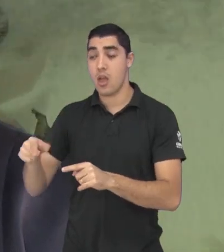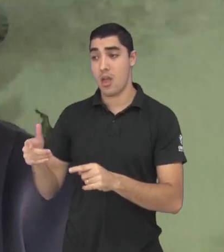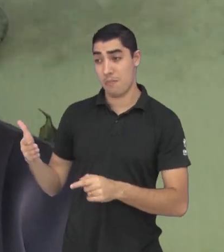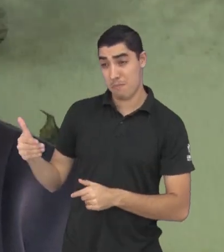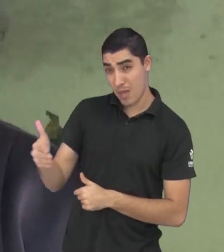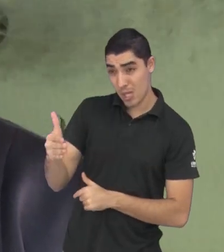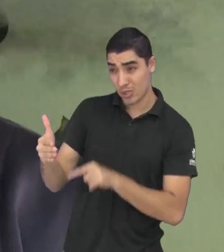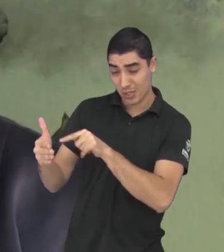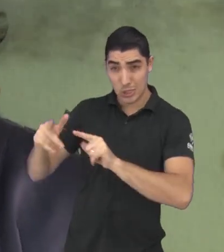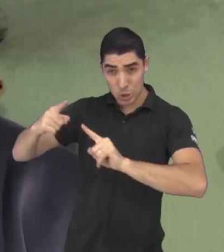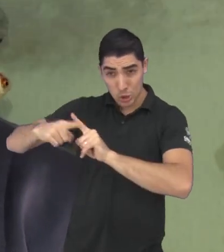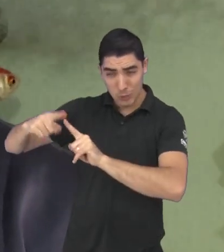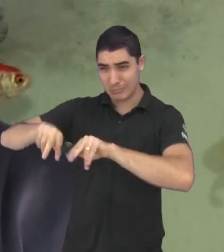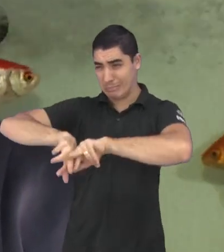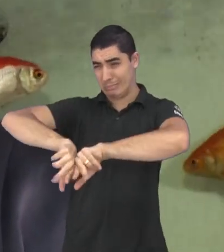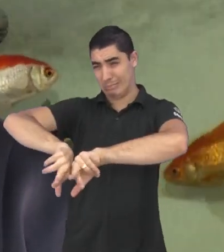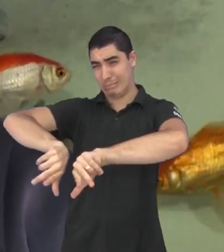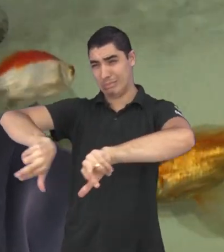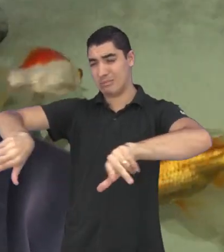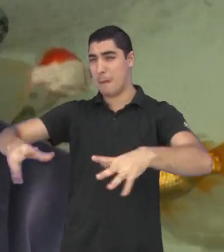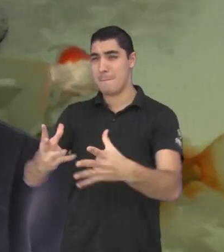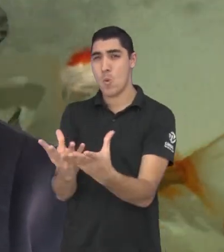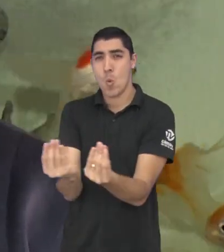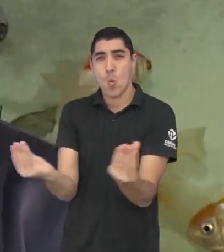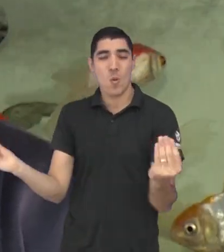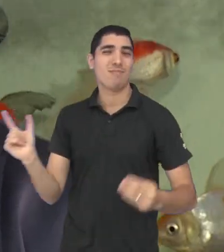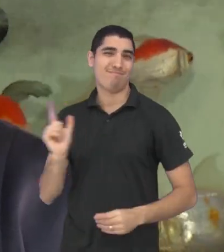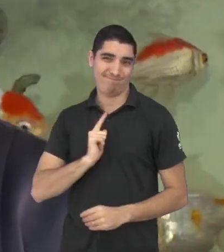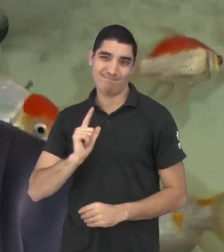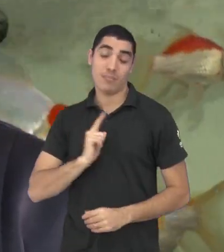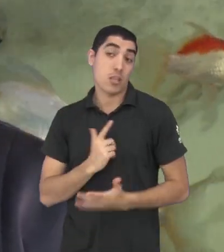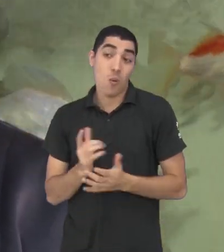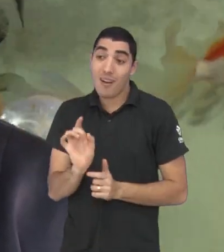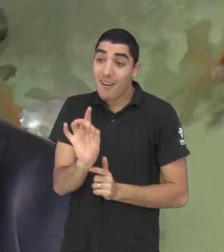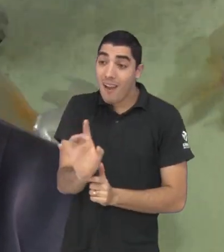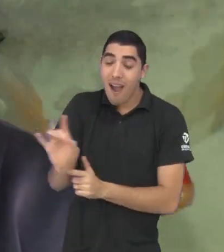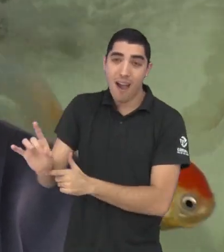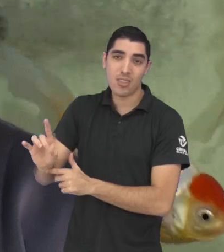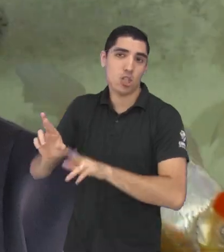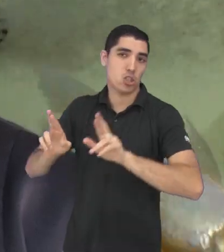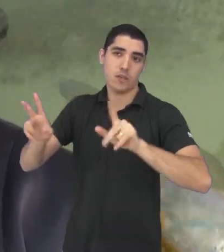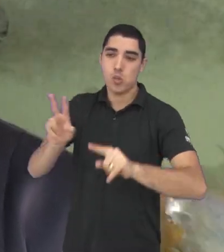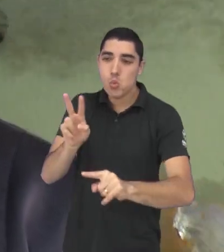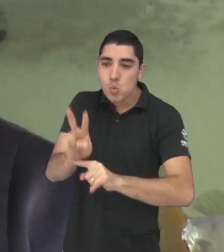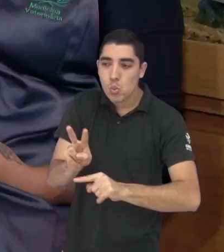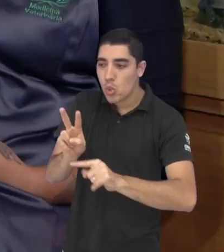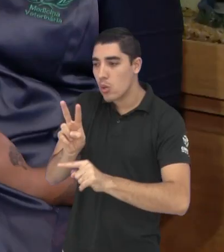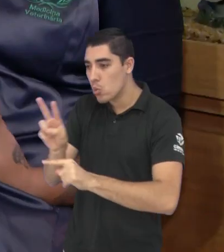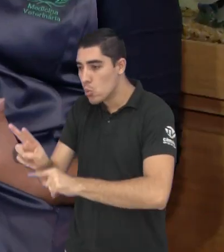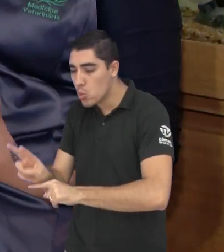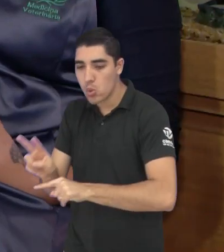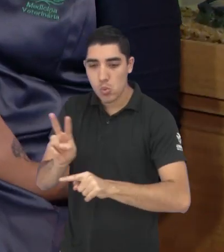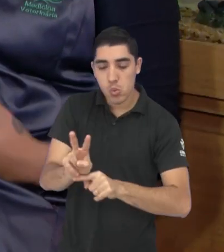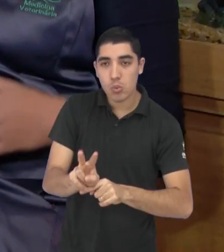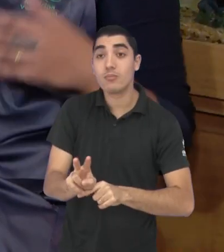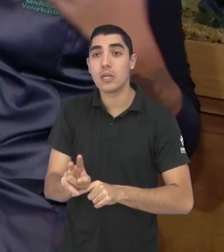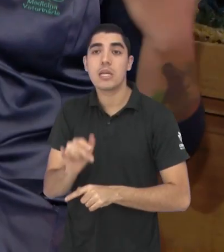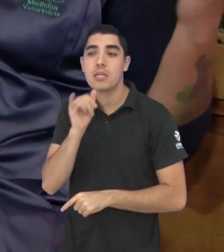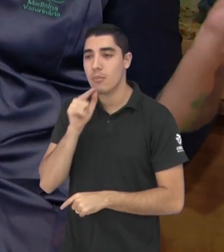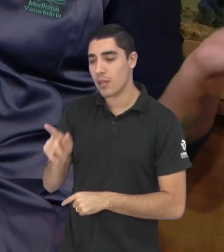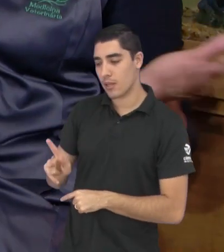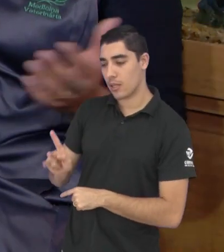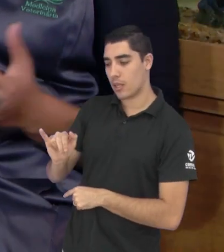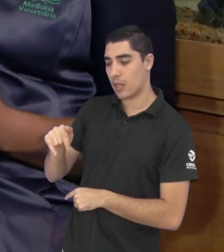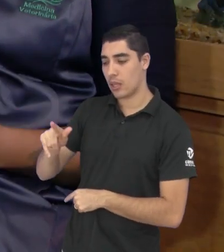gama de peixes é muito grande, a quantidade de espécies diferentes, então cada um vai ter um cuidado. Porém,